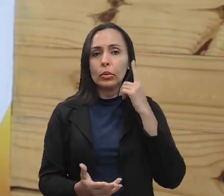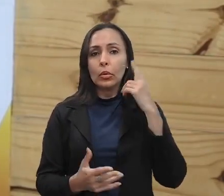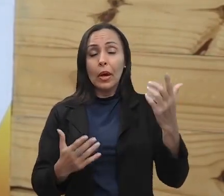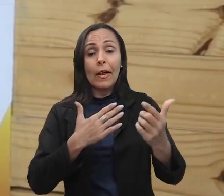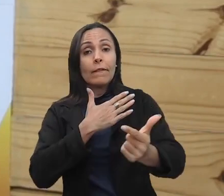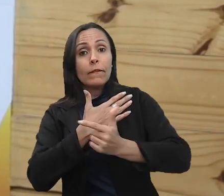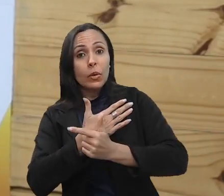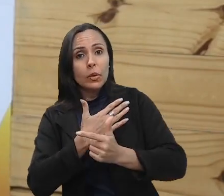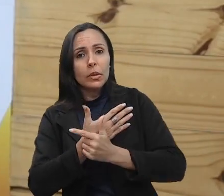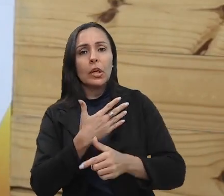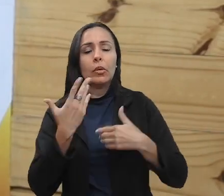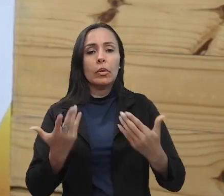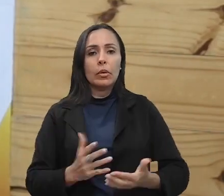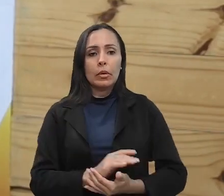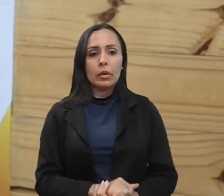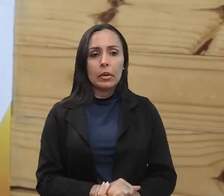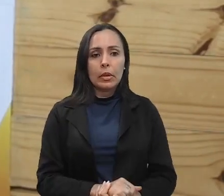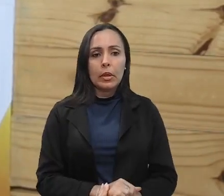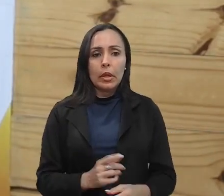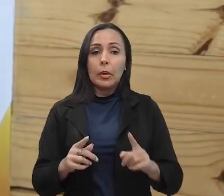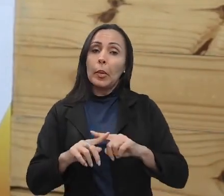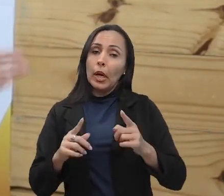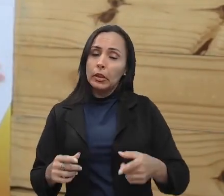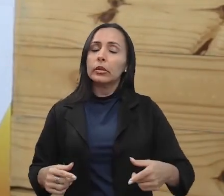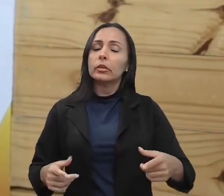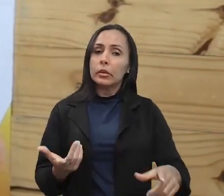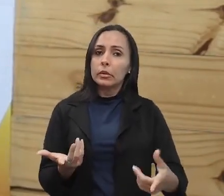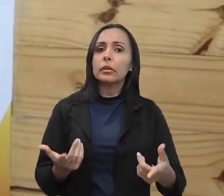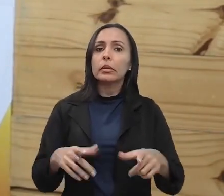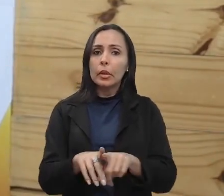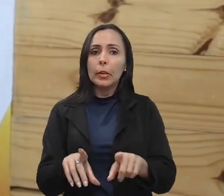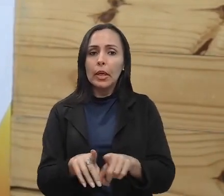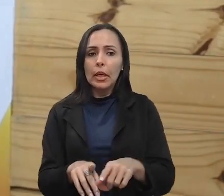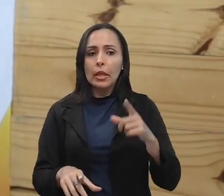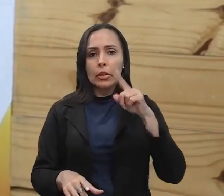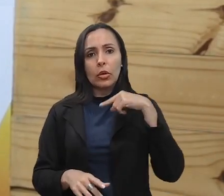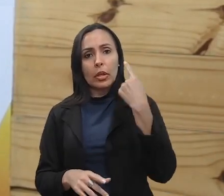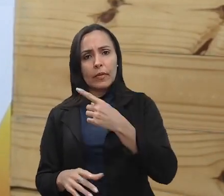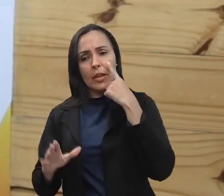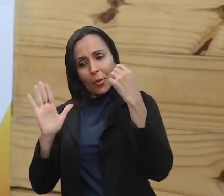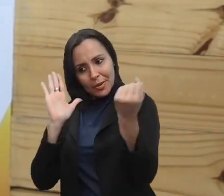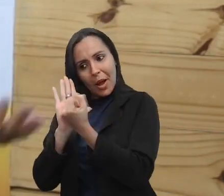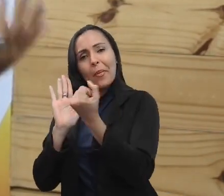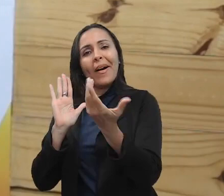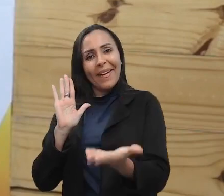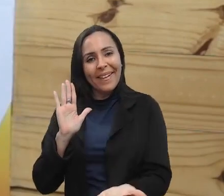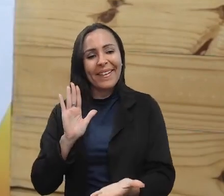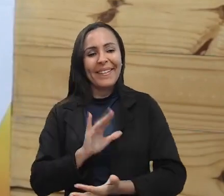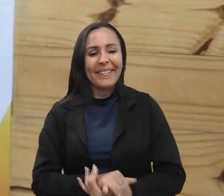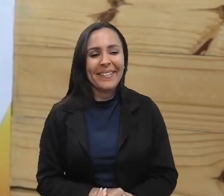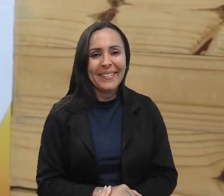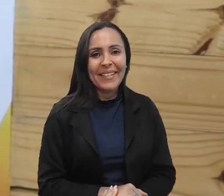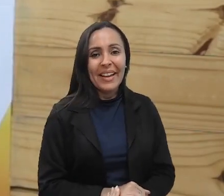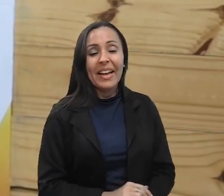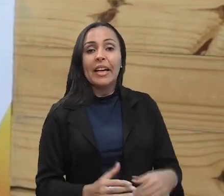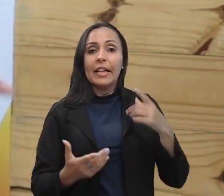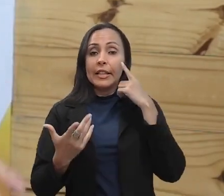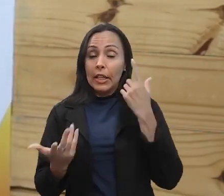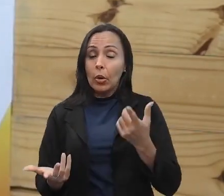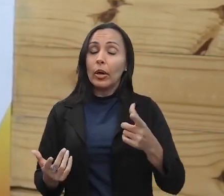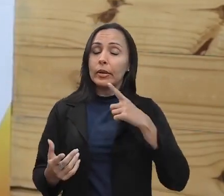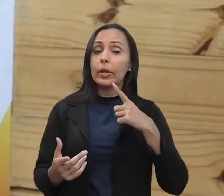desse nosso cliente, mas a gente também tem que estar deixando aí a nossa marca registrada. Então, a planta vai ter